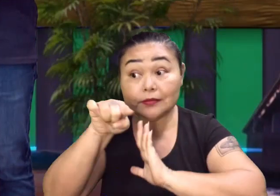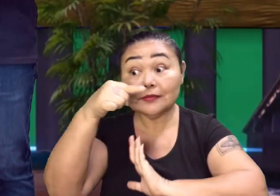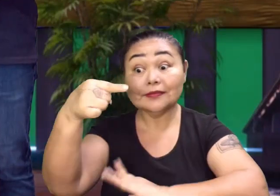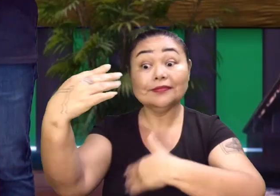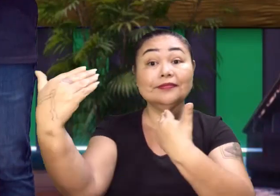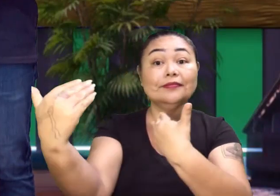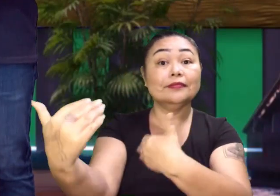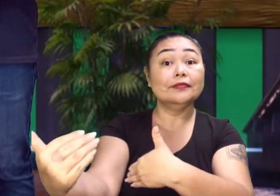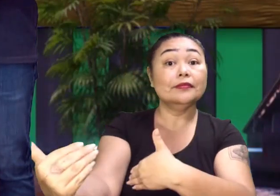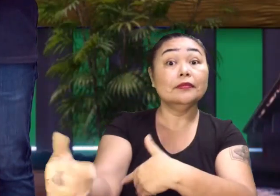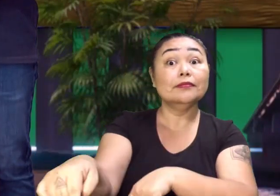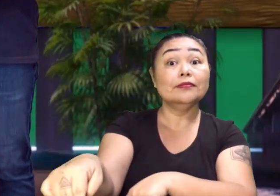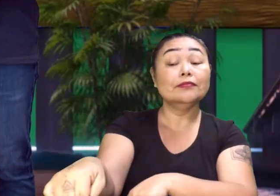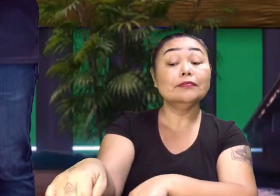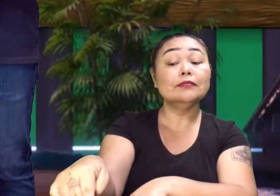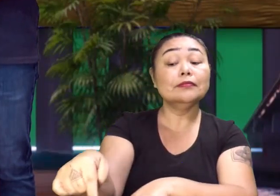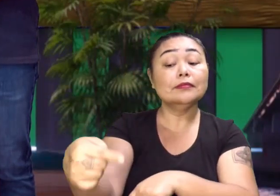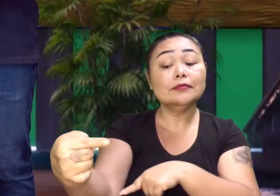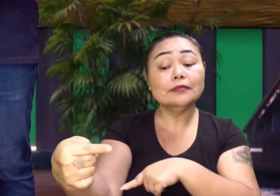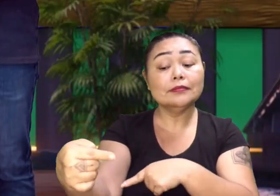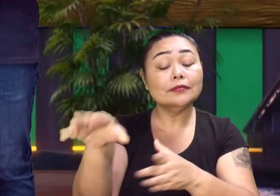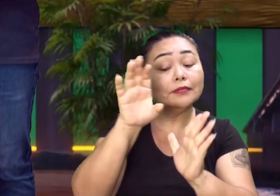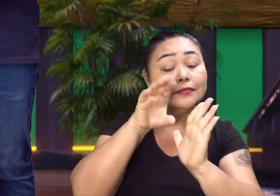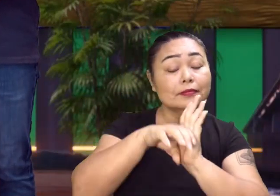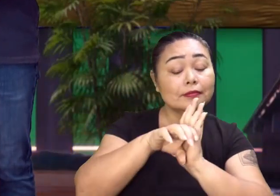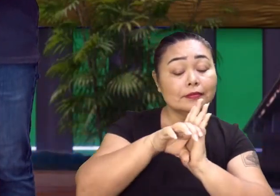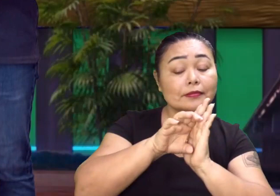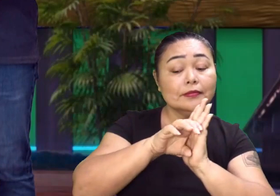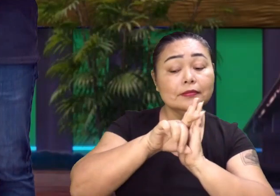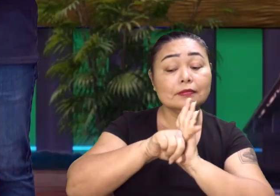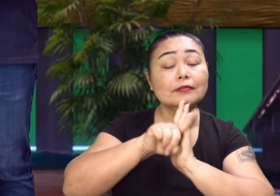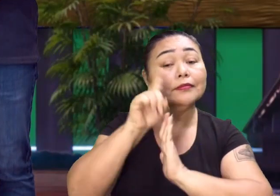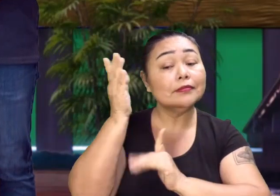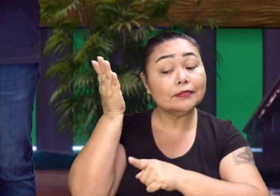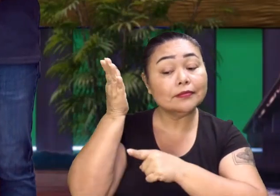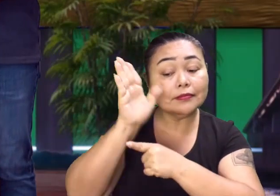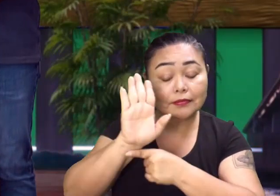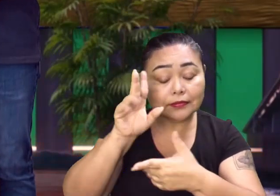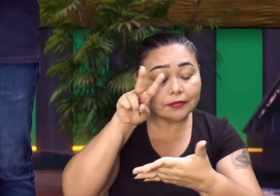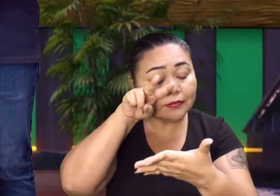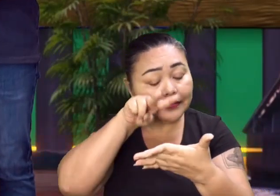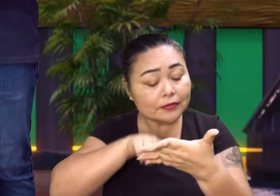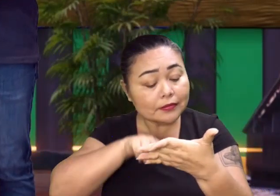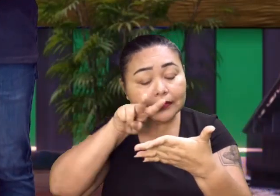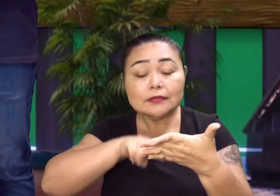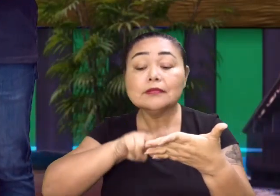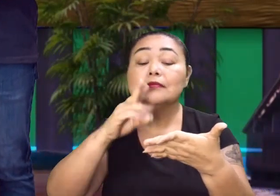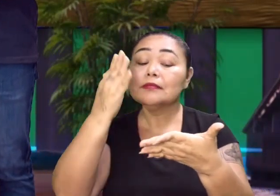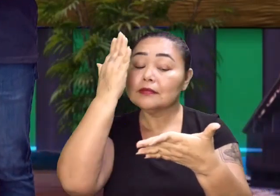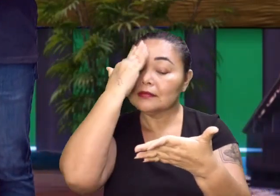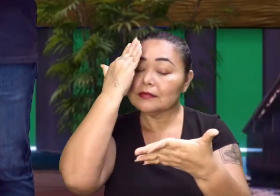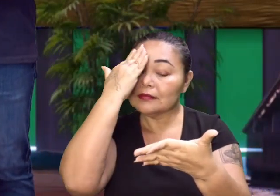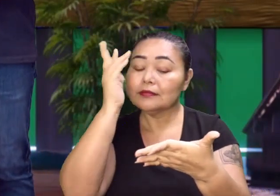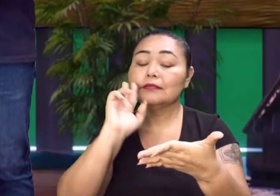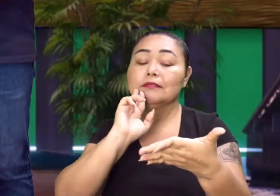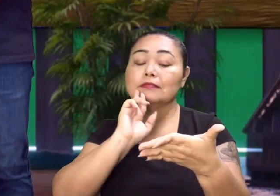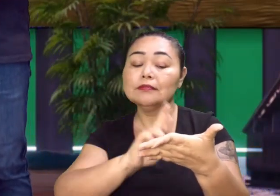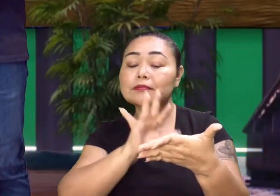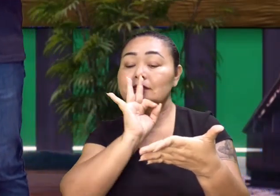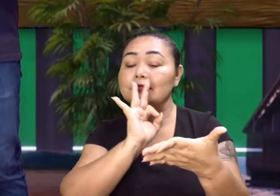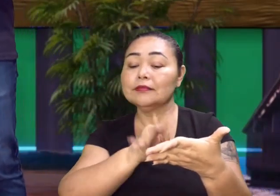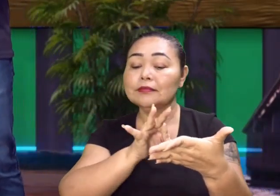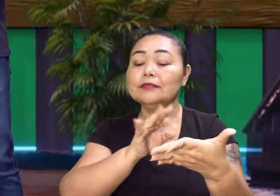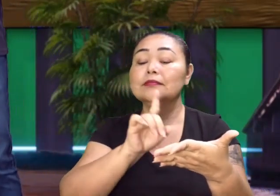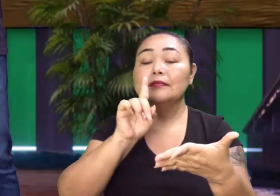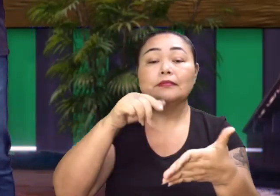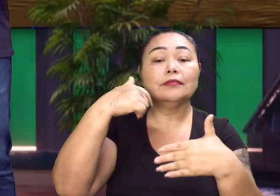prova, provavelmente são esses conceitos que vão ajudar ele a interpretar a questão inteira e acertar. Muito bem. Não é isso?